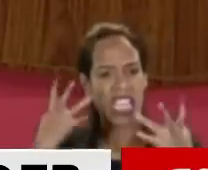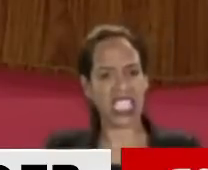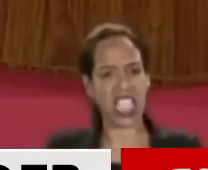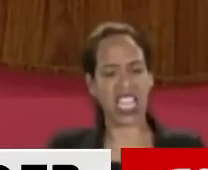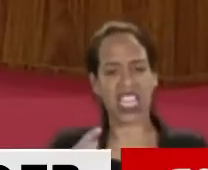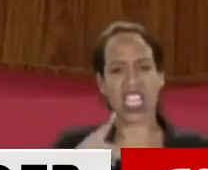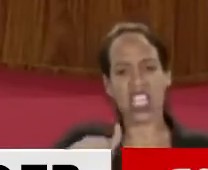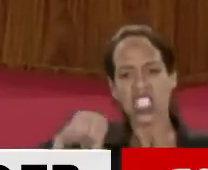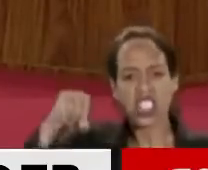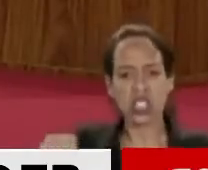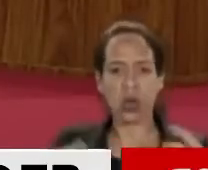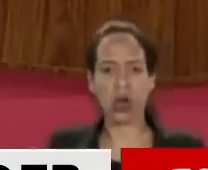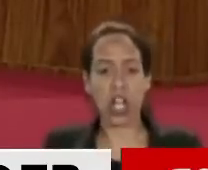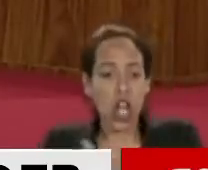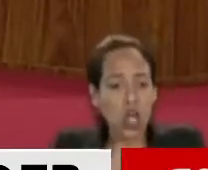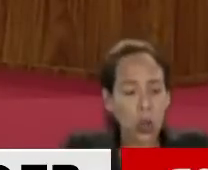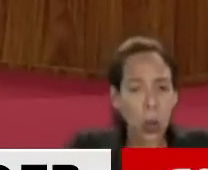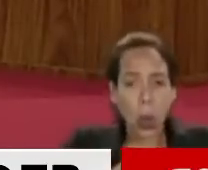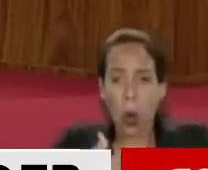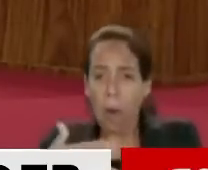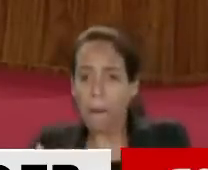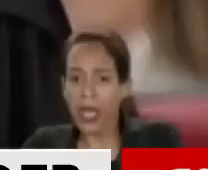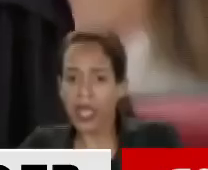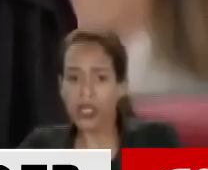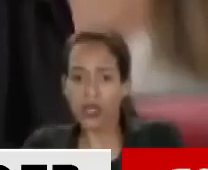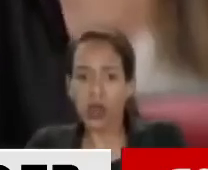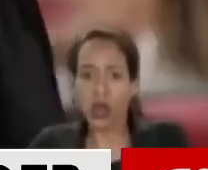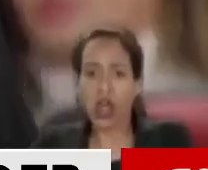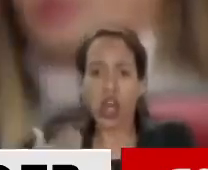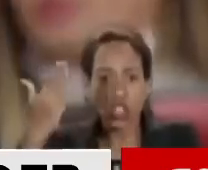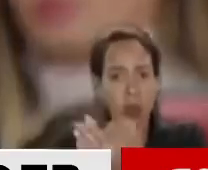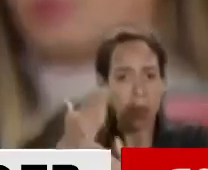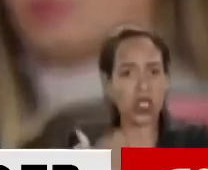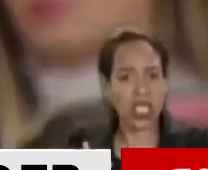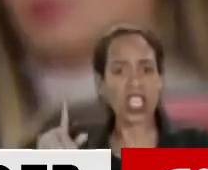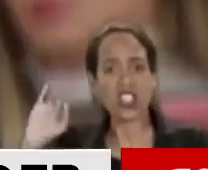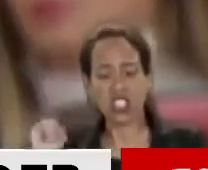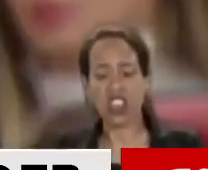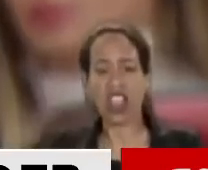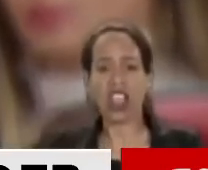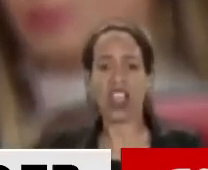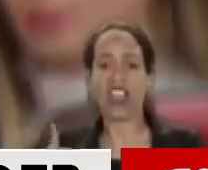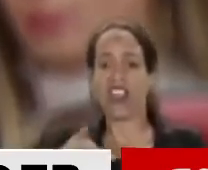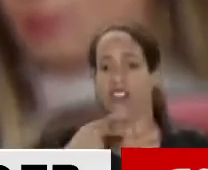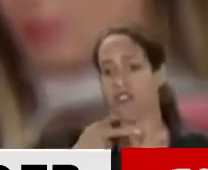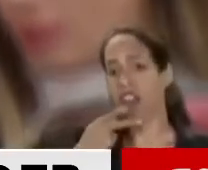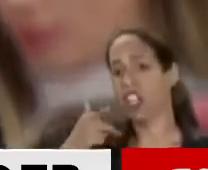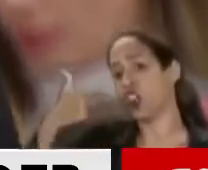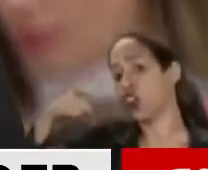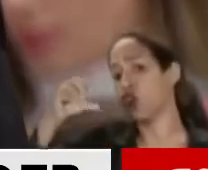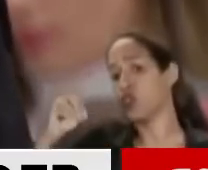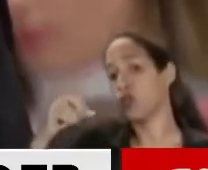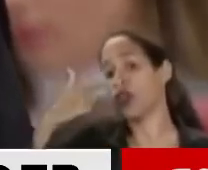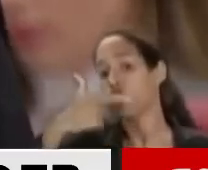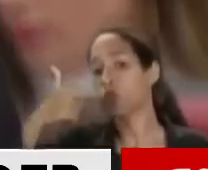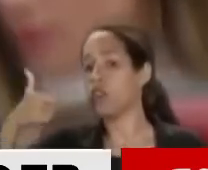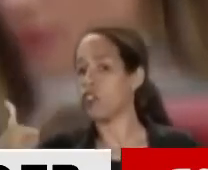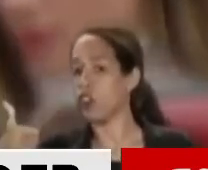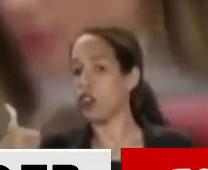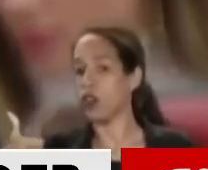Na petição inicial, lá atrás, já se falava que houve no ano de 2021,